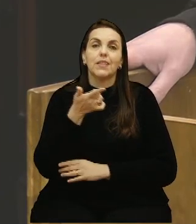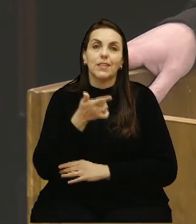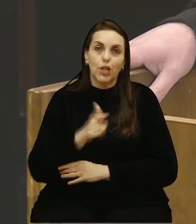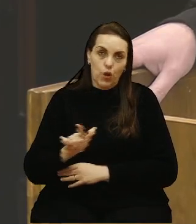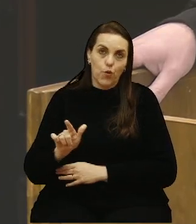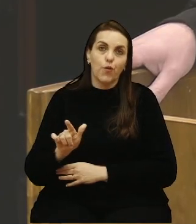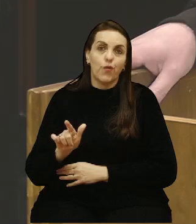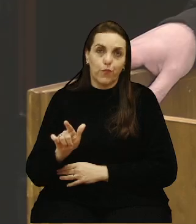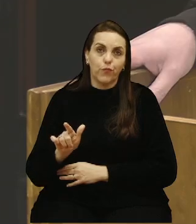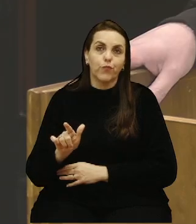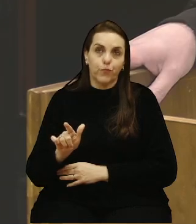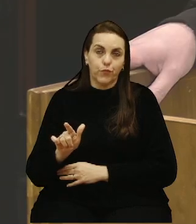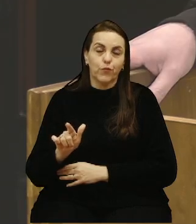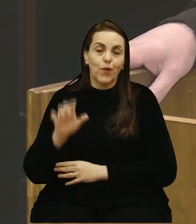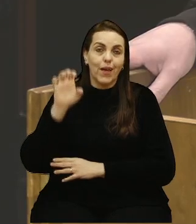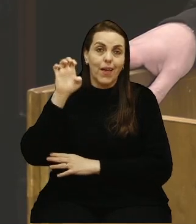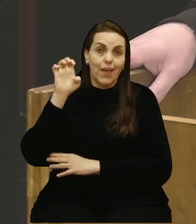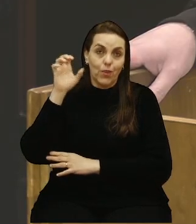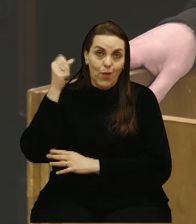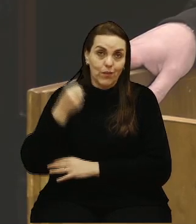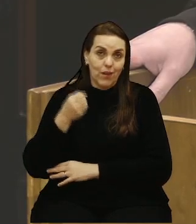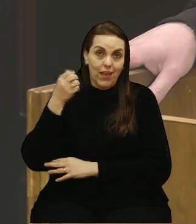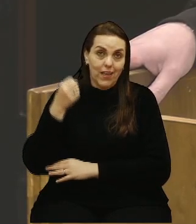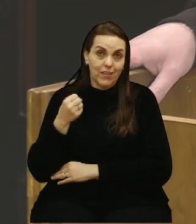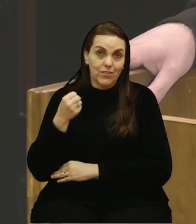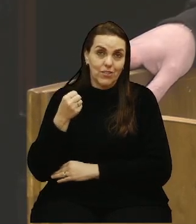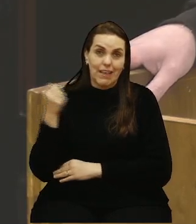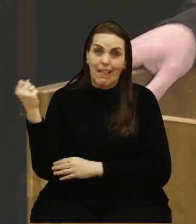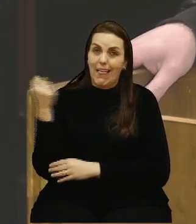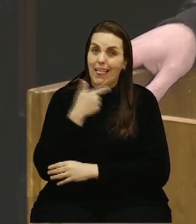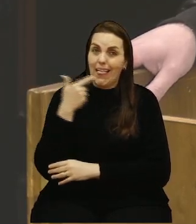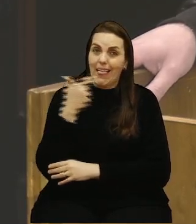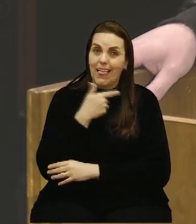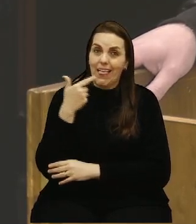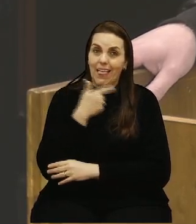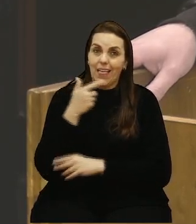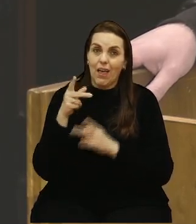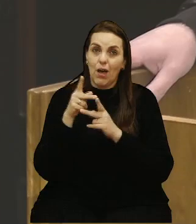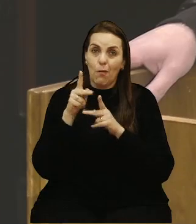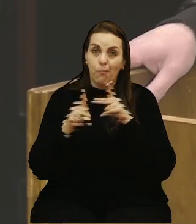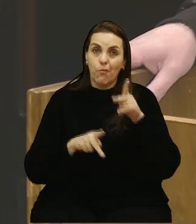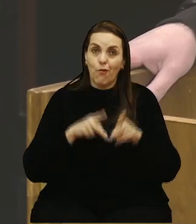o senhor Eduardo Leite tirando sarro da cara do povo gaúcho.